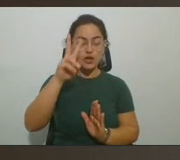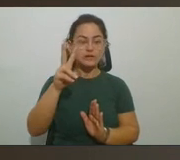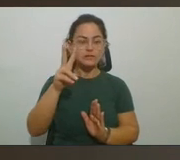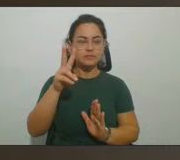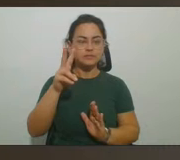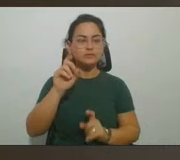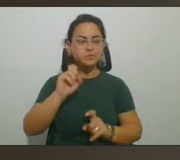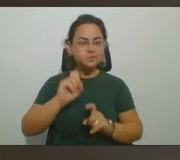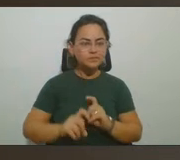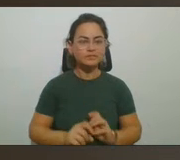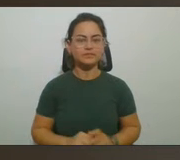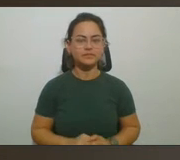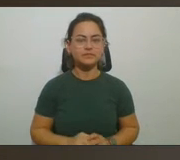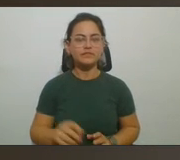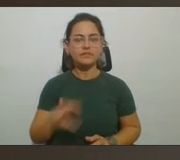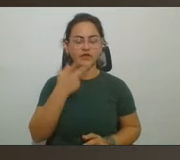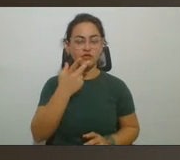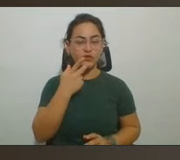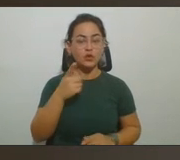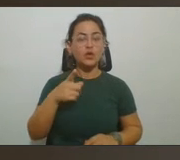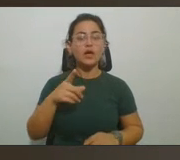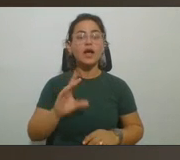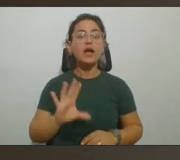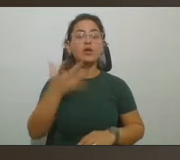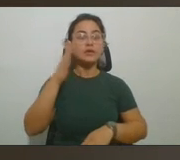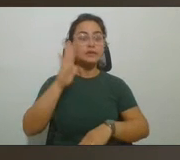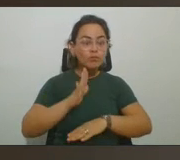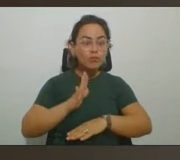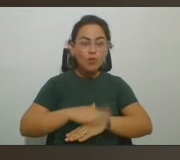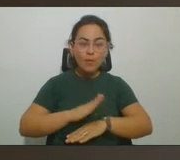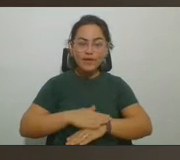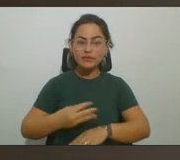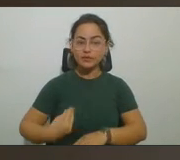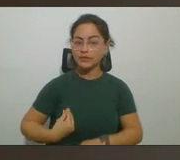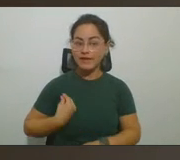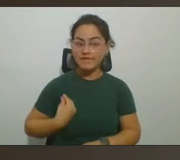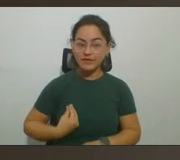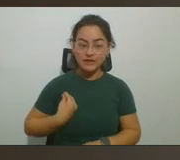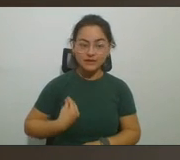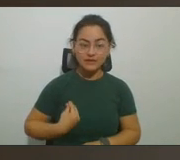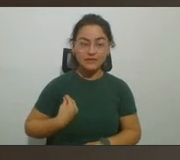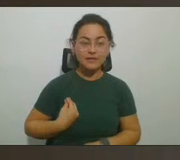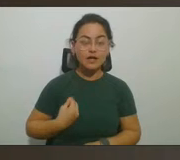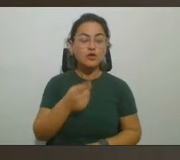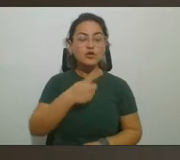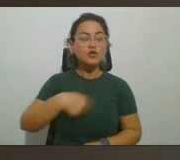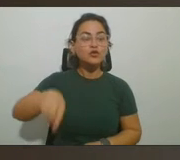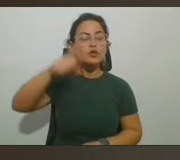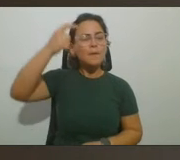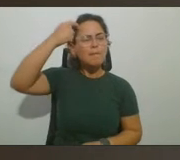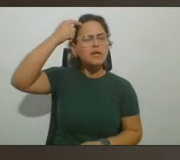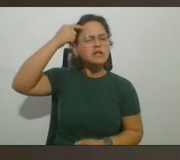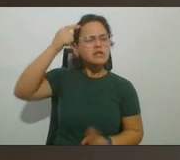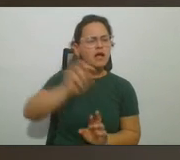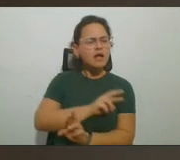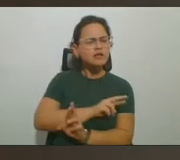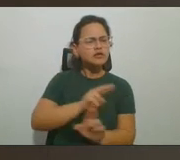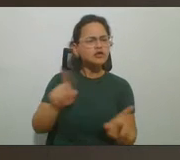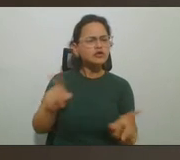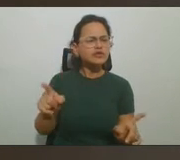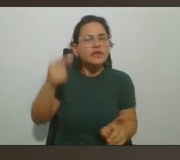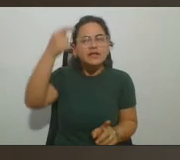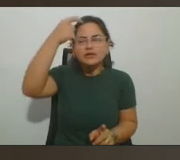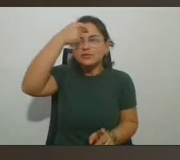aspas, "Existem momentos na vida onde a questão de saber se se pode pensar diferentemente do que se